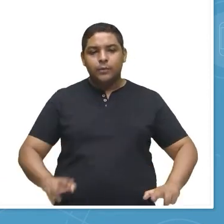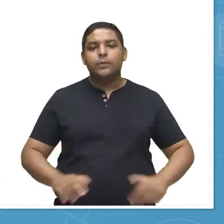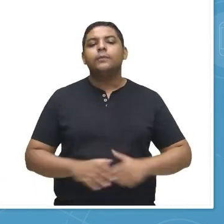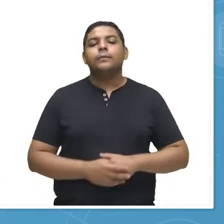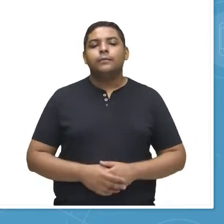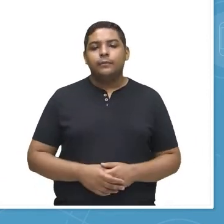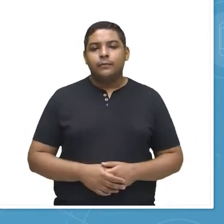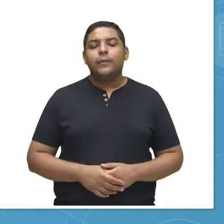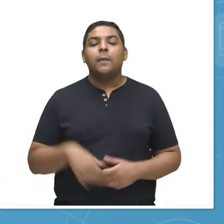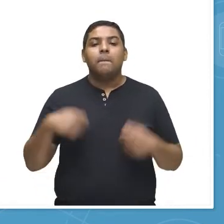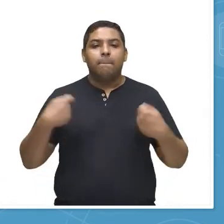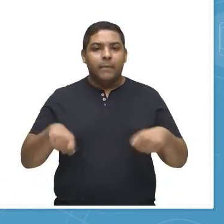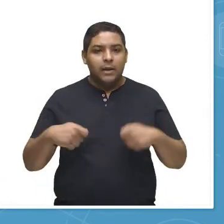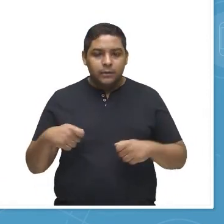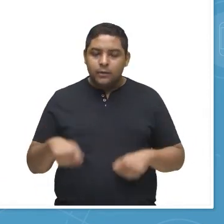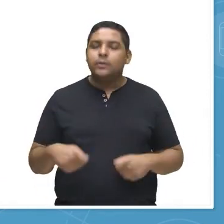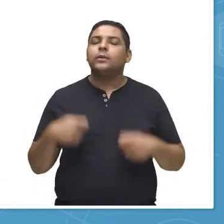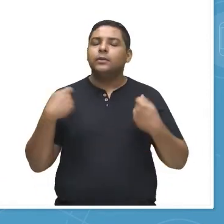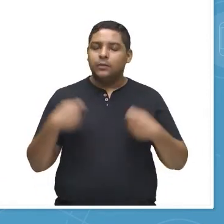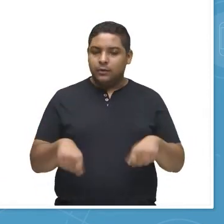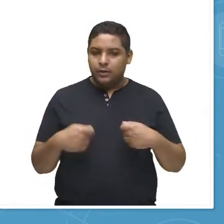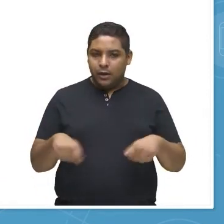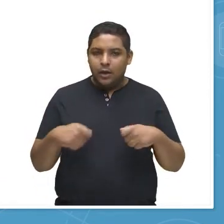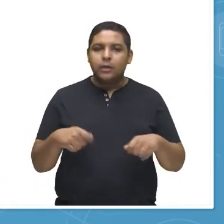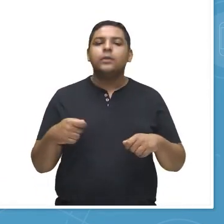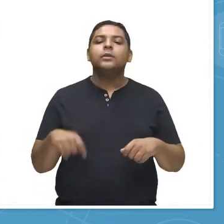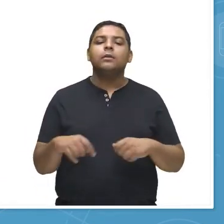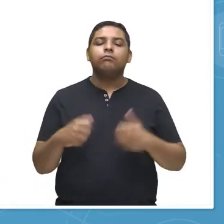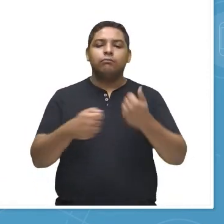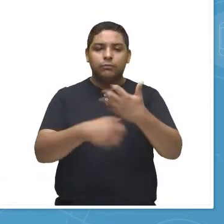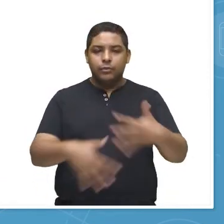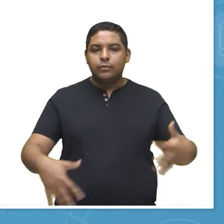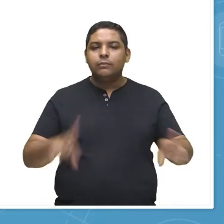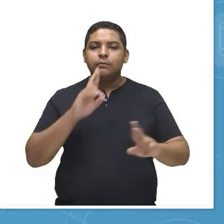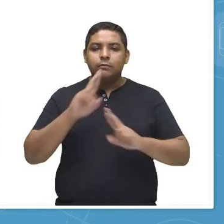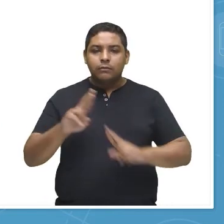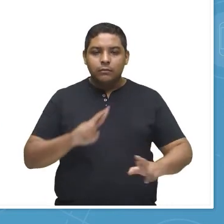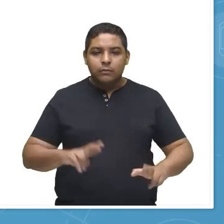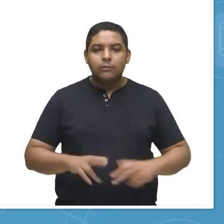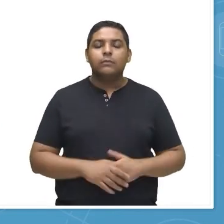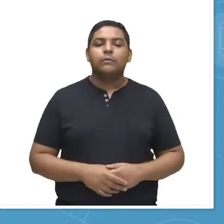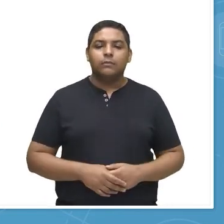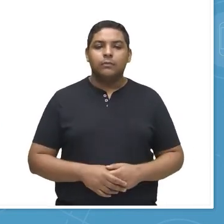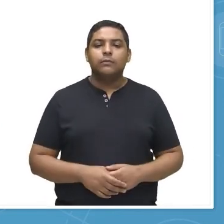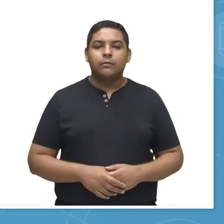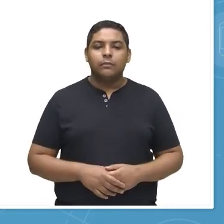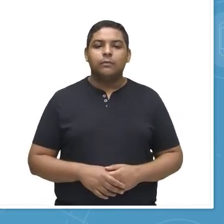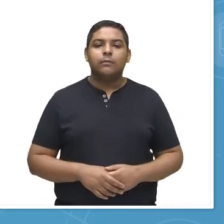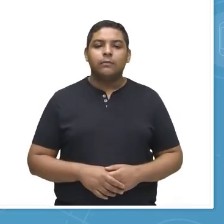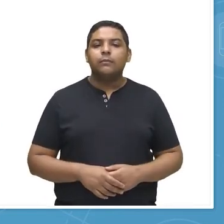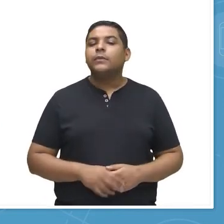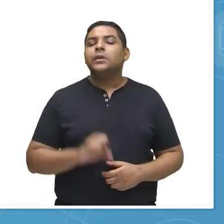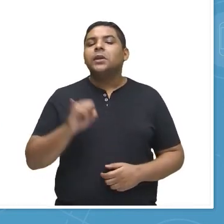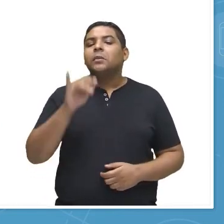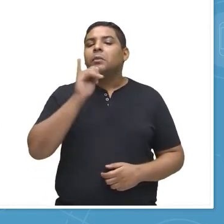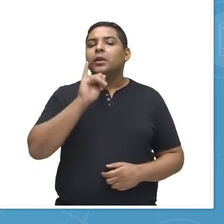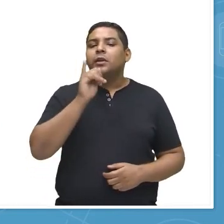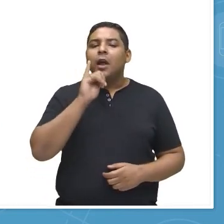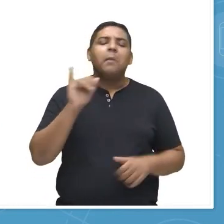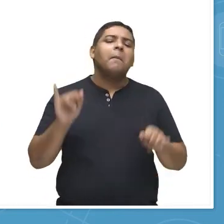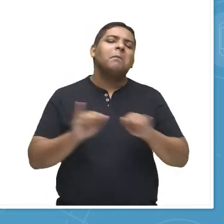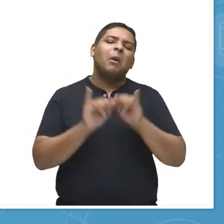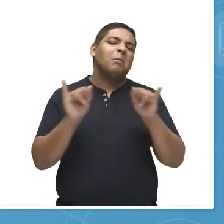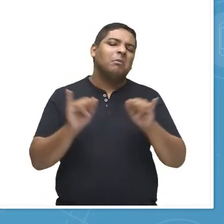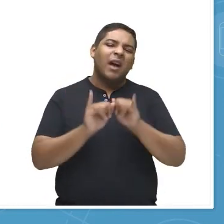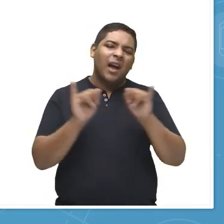maneira efetiva, tá? Trazendo, de fato, questões da nossa aula, tá? Se você falar bobagem